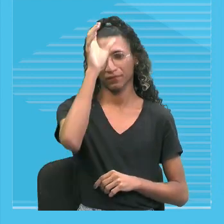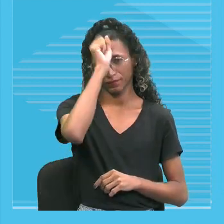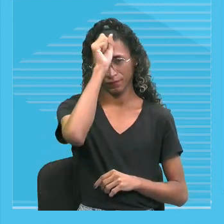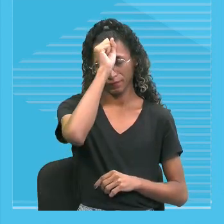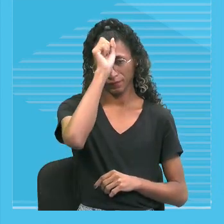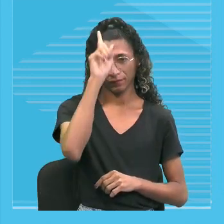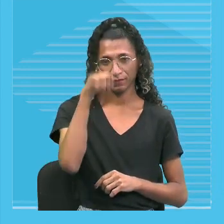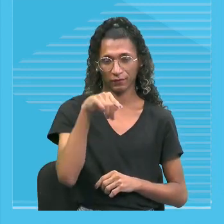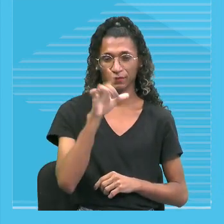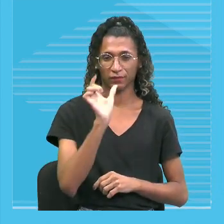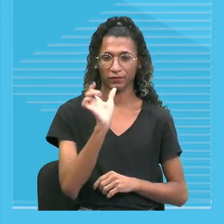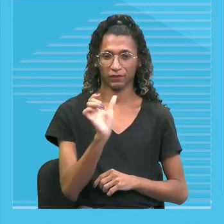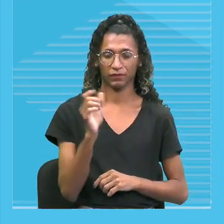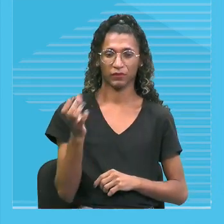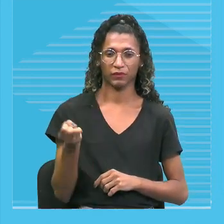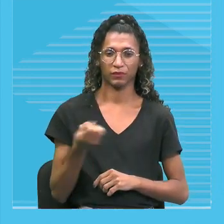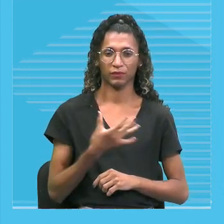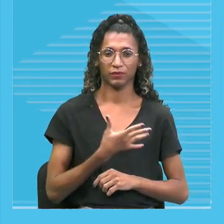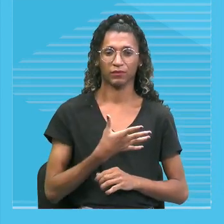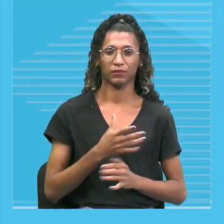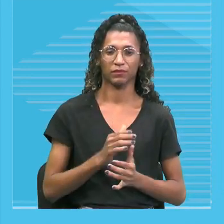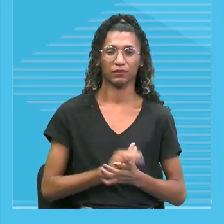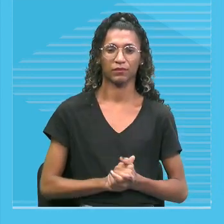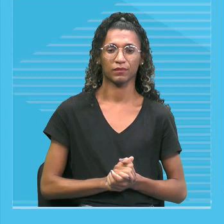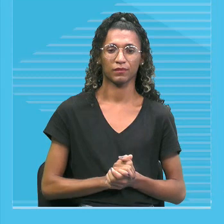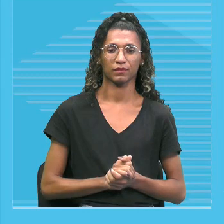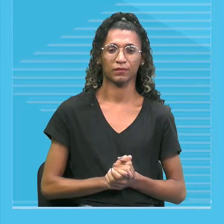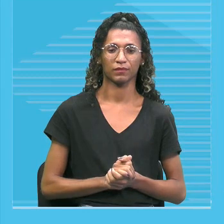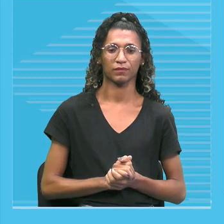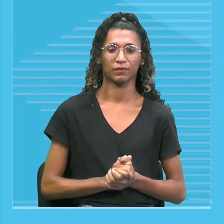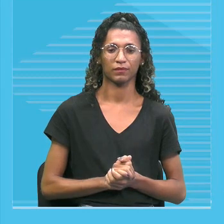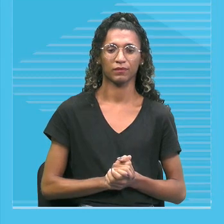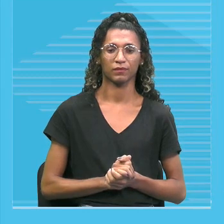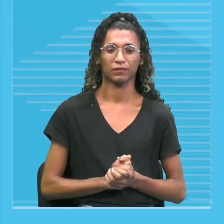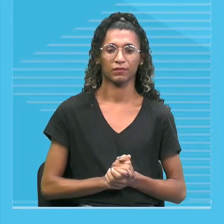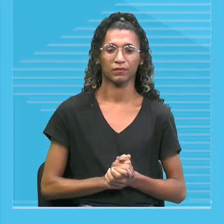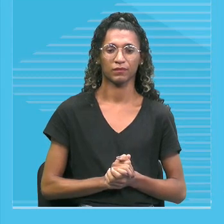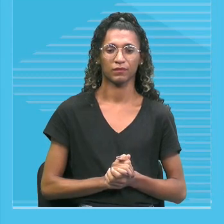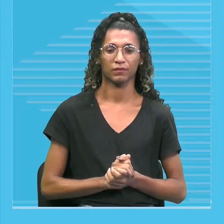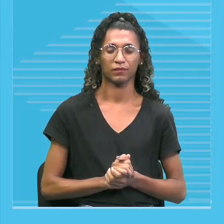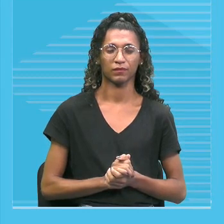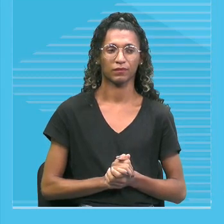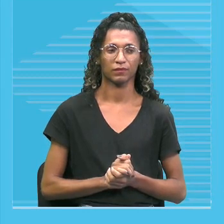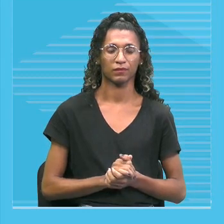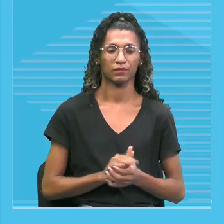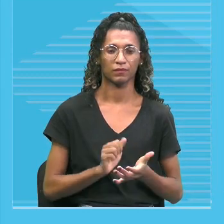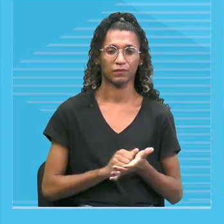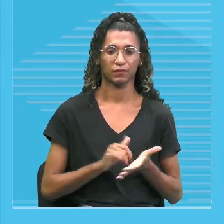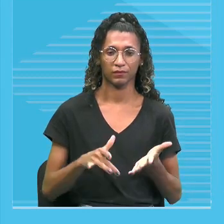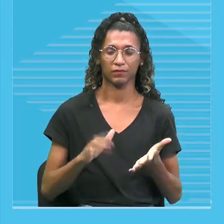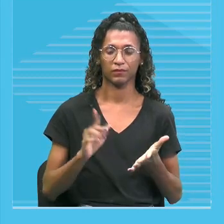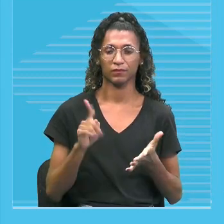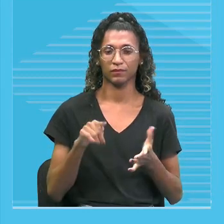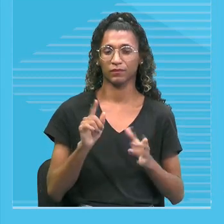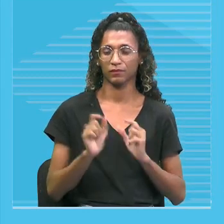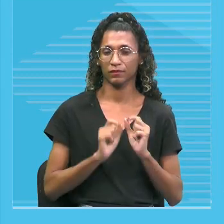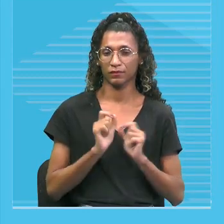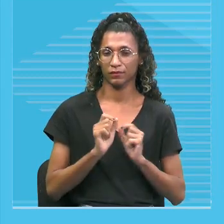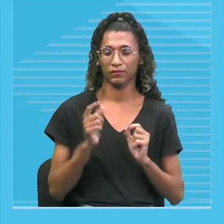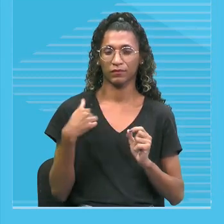novas os exercícios É Para Isso mesmo para a gente arriscar acertar errar também